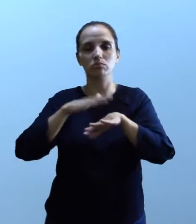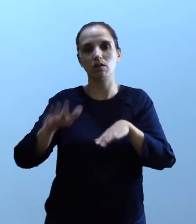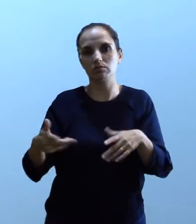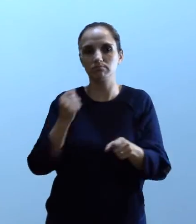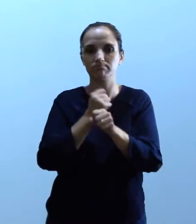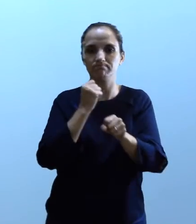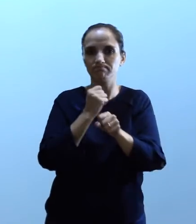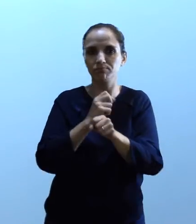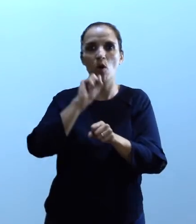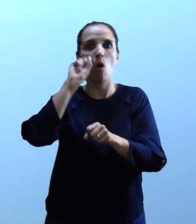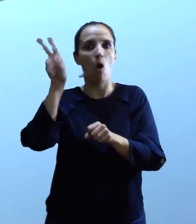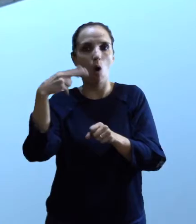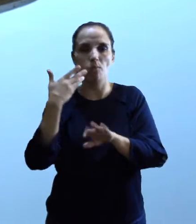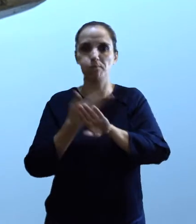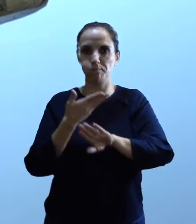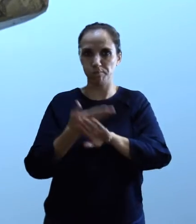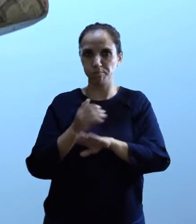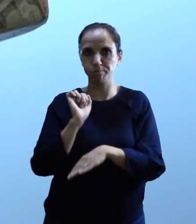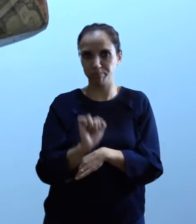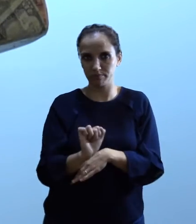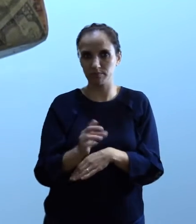fins de exploração laboral e sexual.